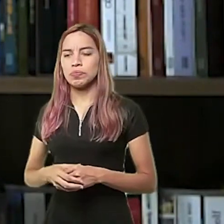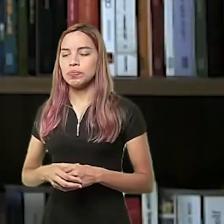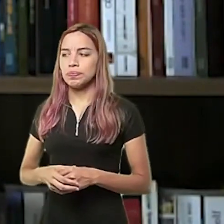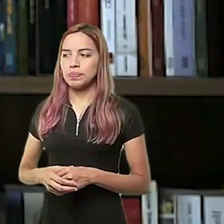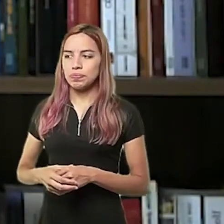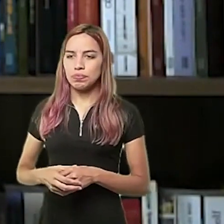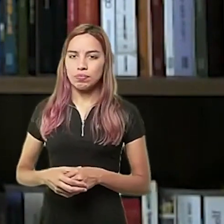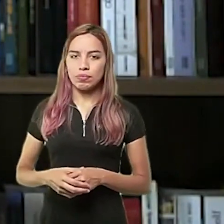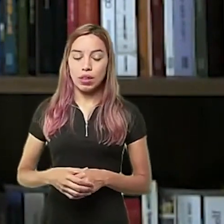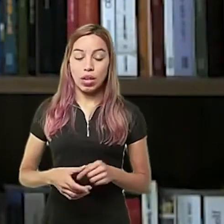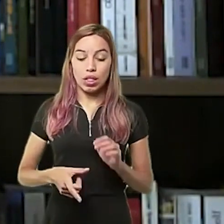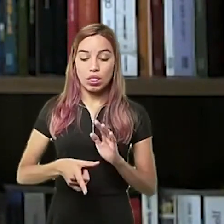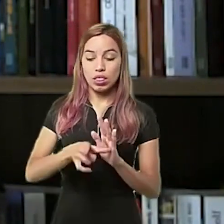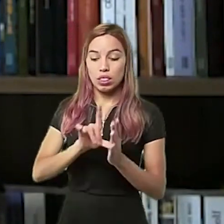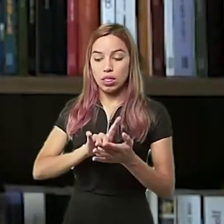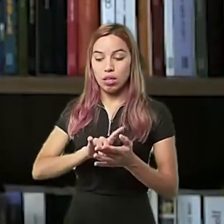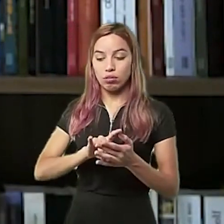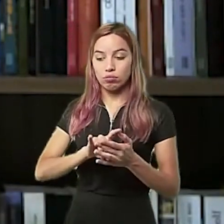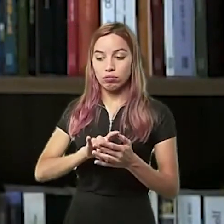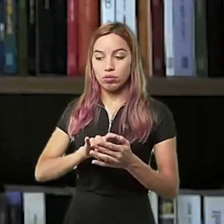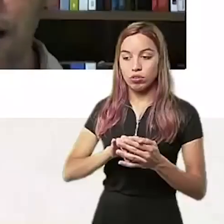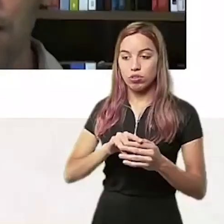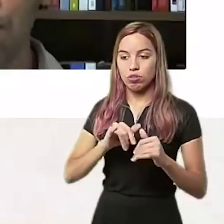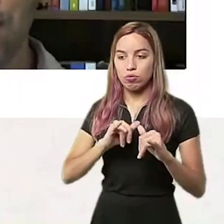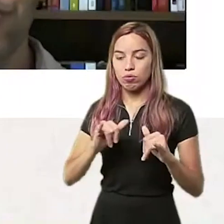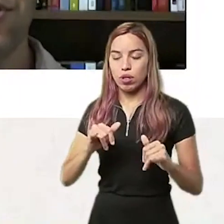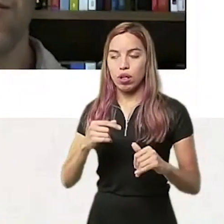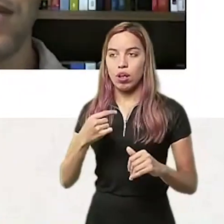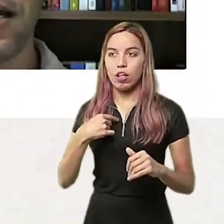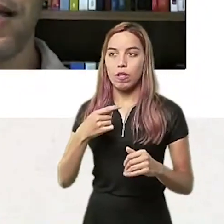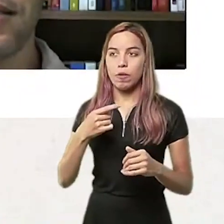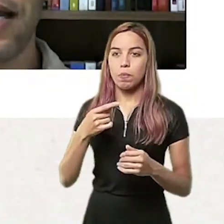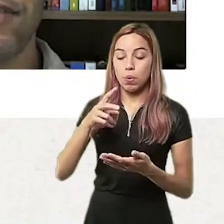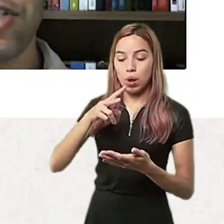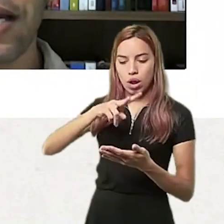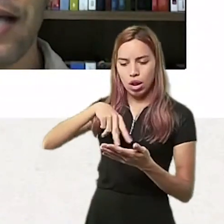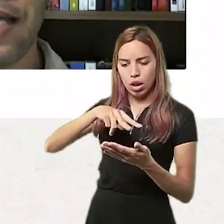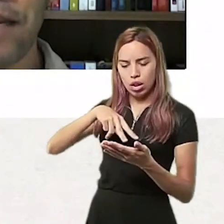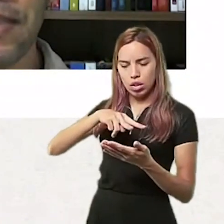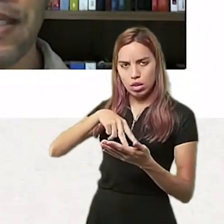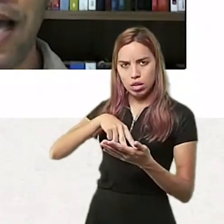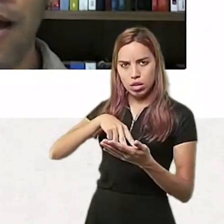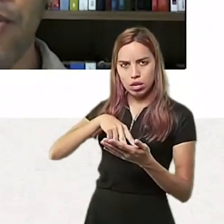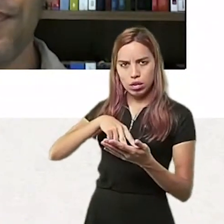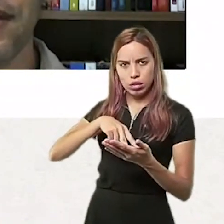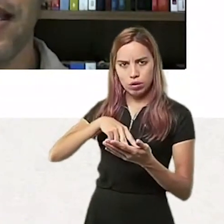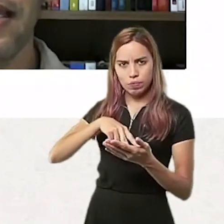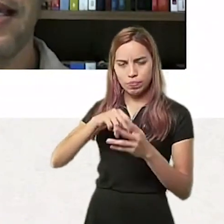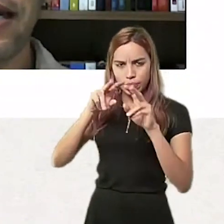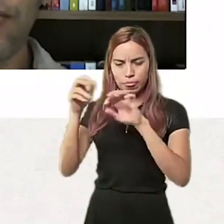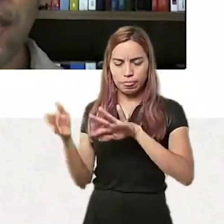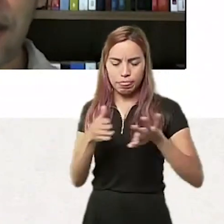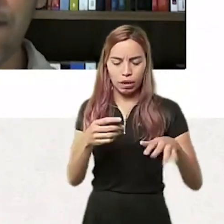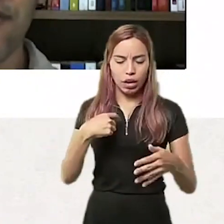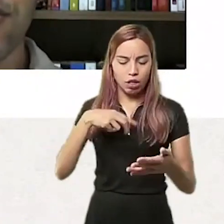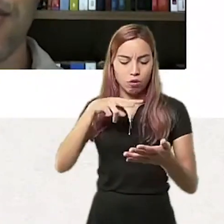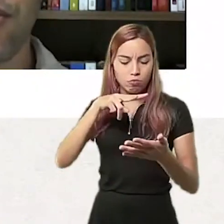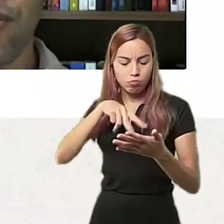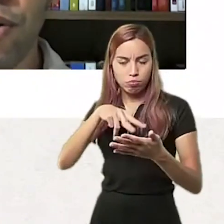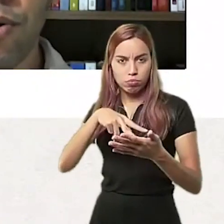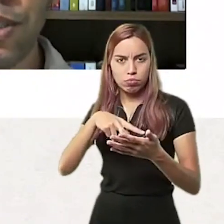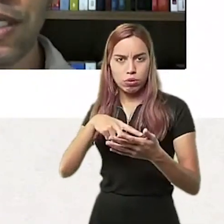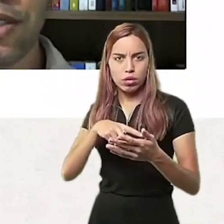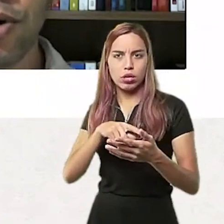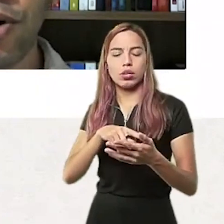nossa conversa, Josane, eu estava lendo um artigo da revista Carta Capital, que era uma